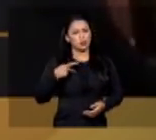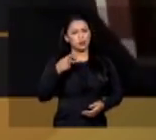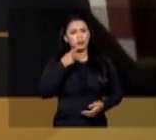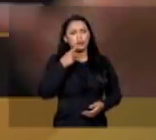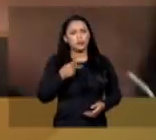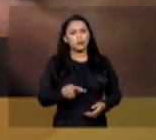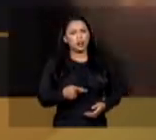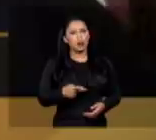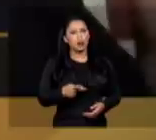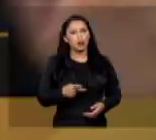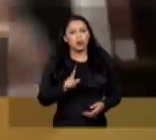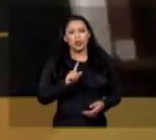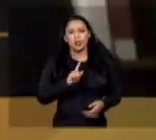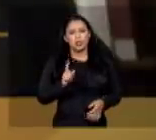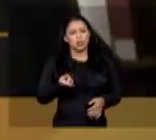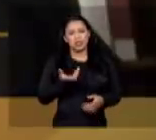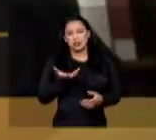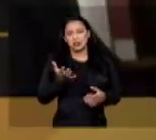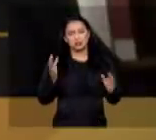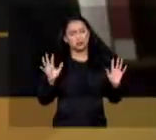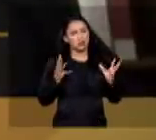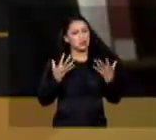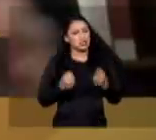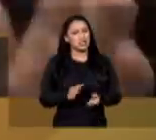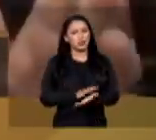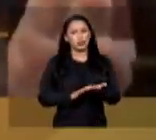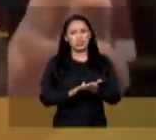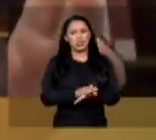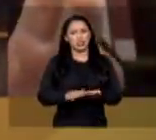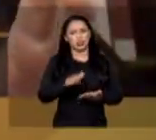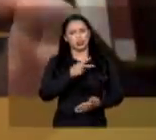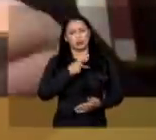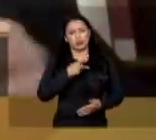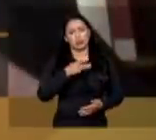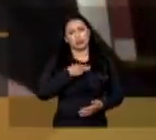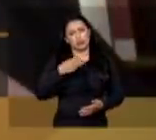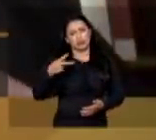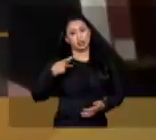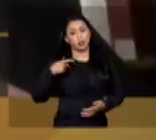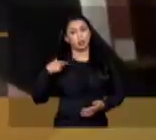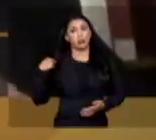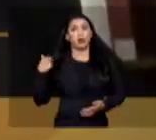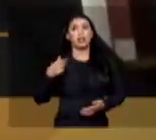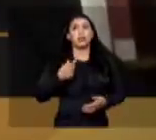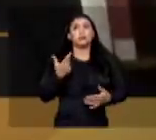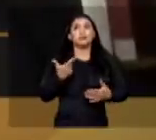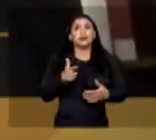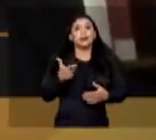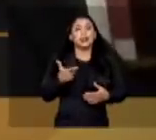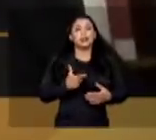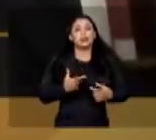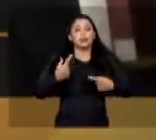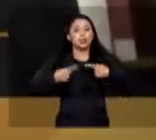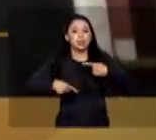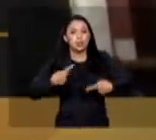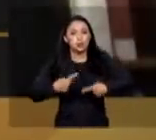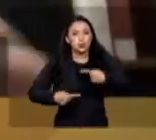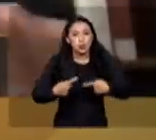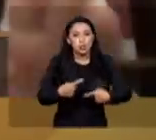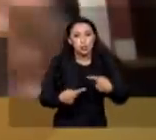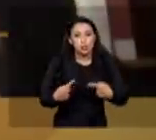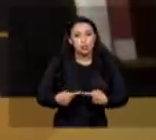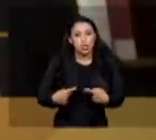repudio in toto as alegações do Ministério Público. Portanto, quer dizer, não houve uma discussão vertical sobre o